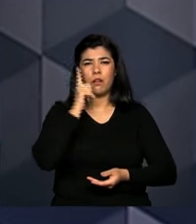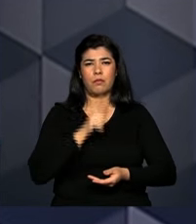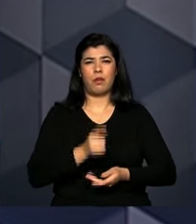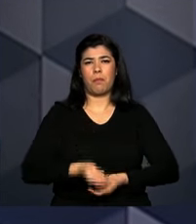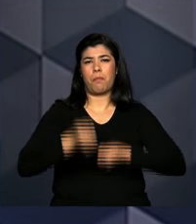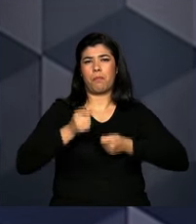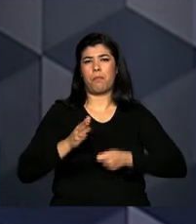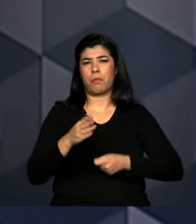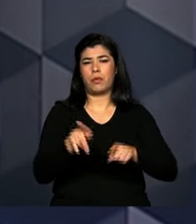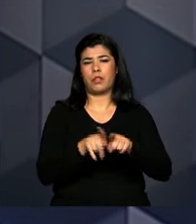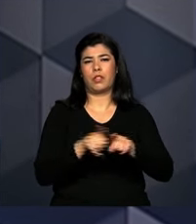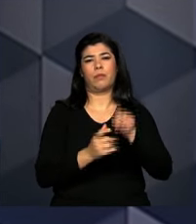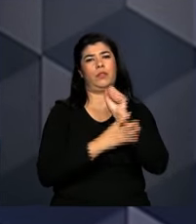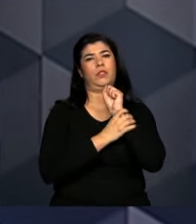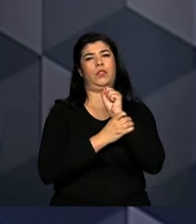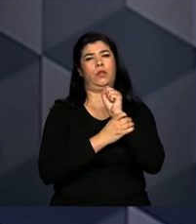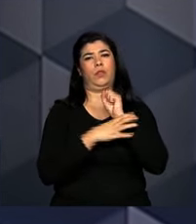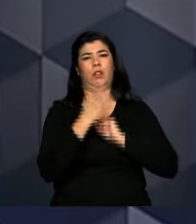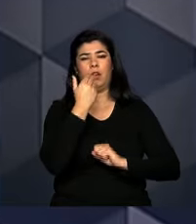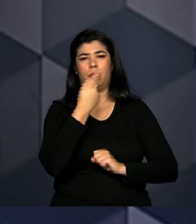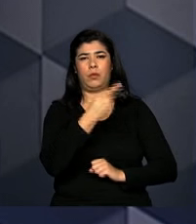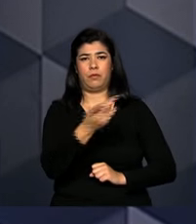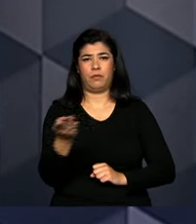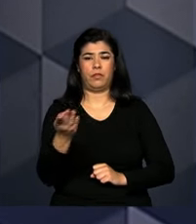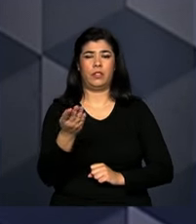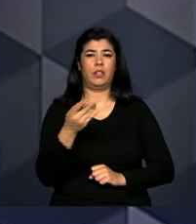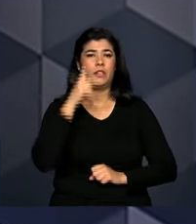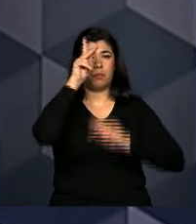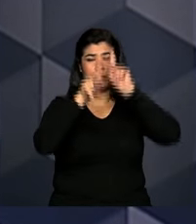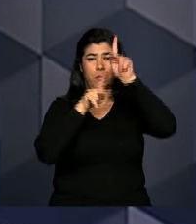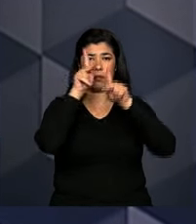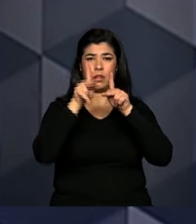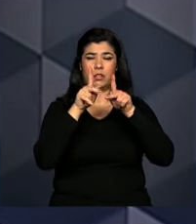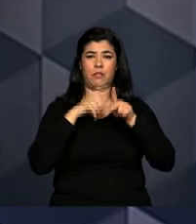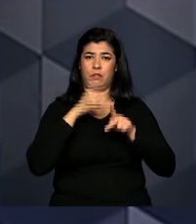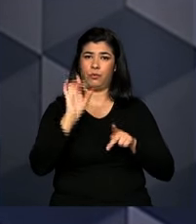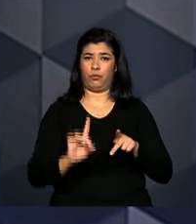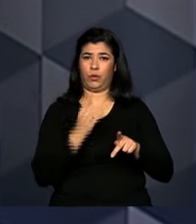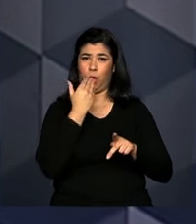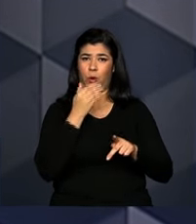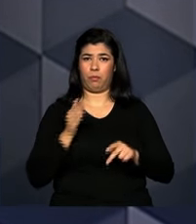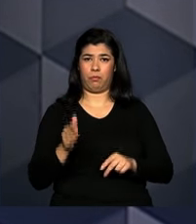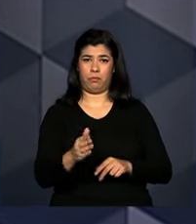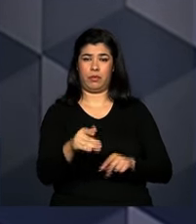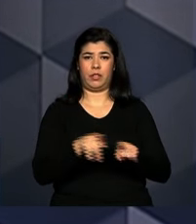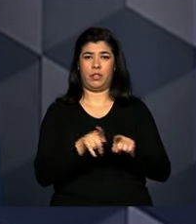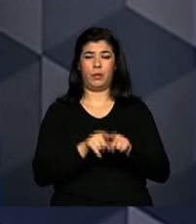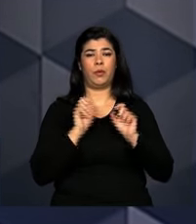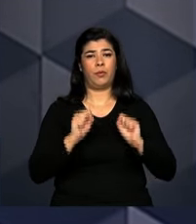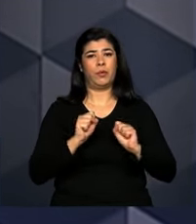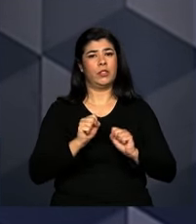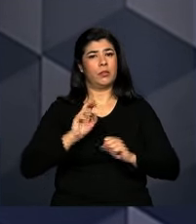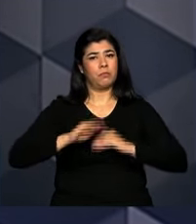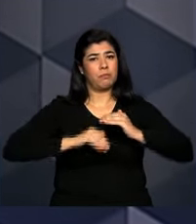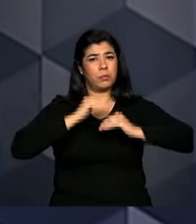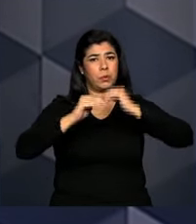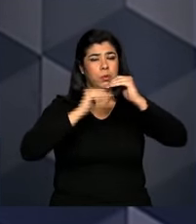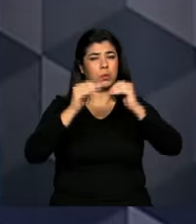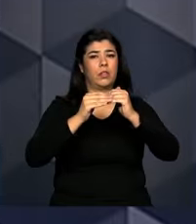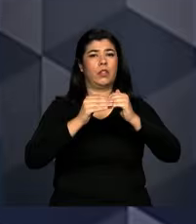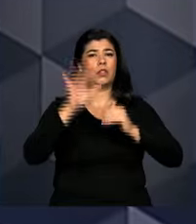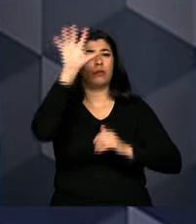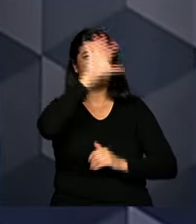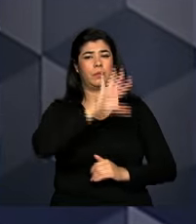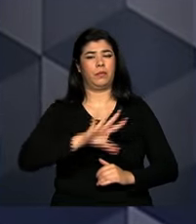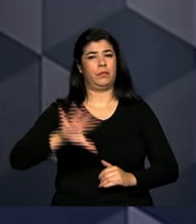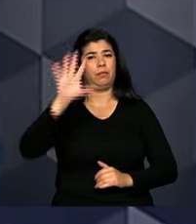segurança alimentar e o acesso a esta proteína para a sua população. E segundo, que possamos replicar a nível nacional